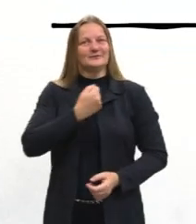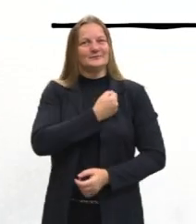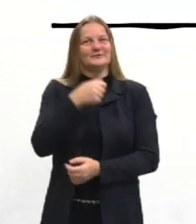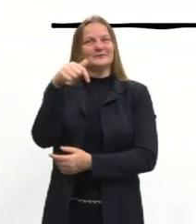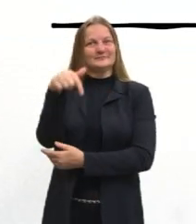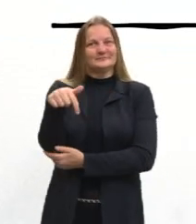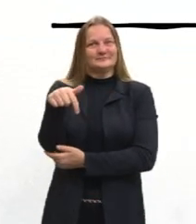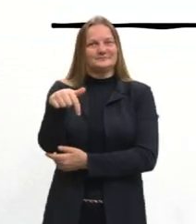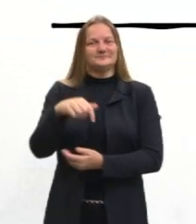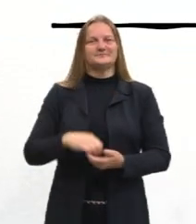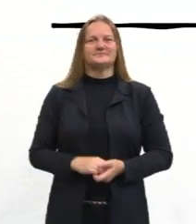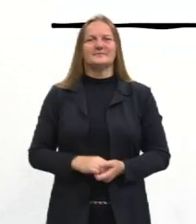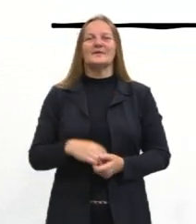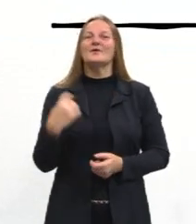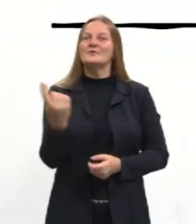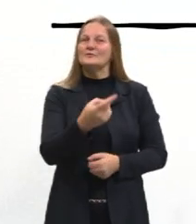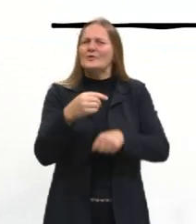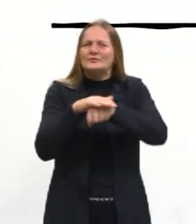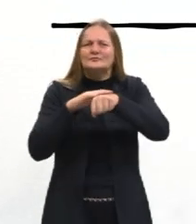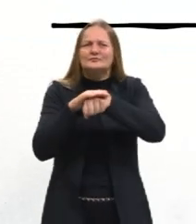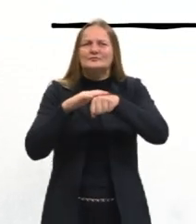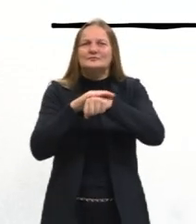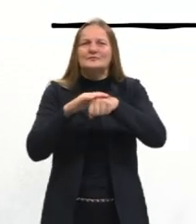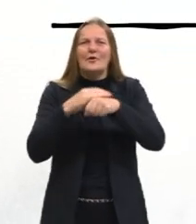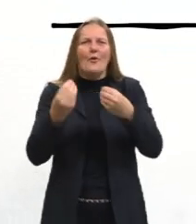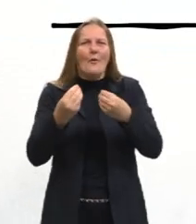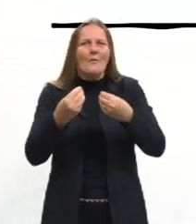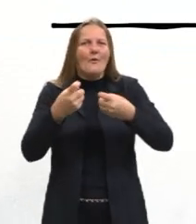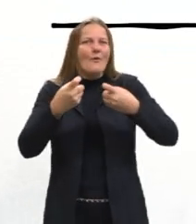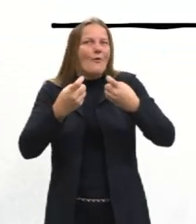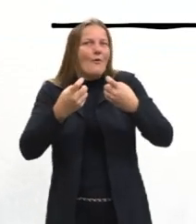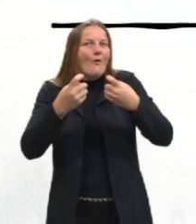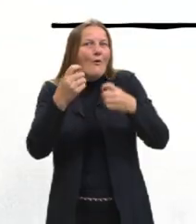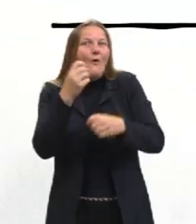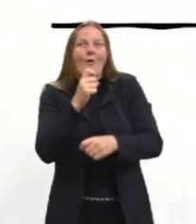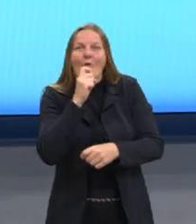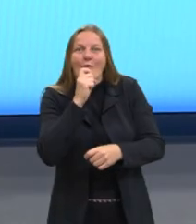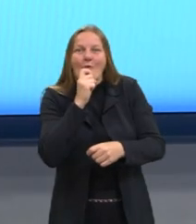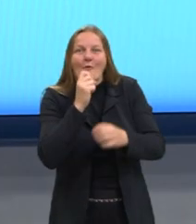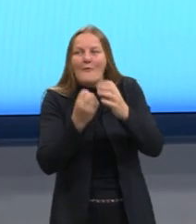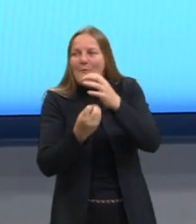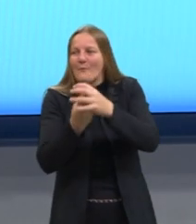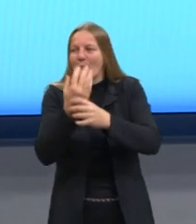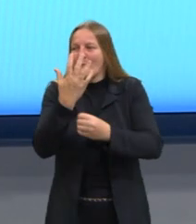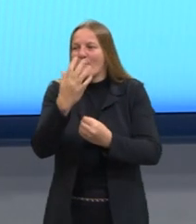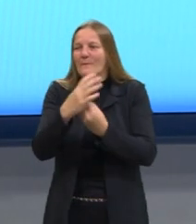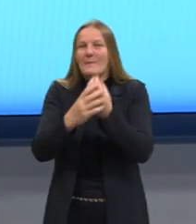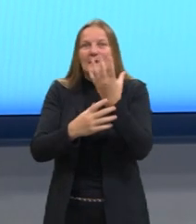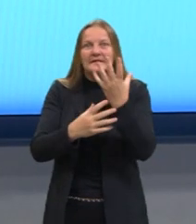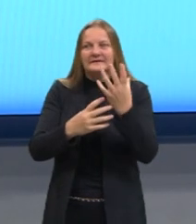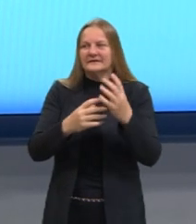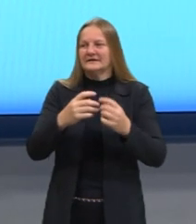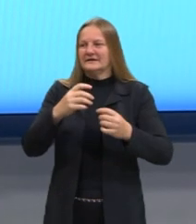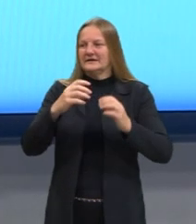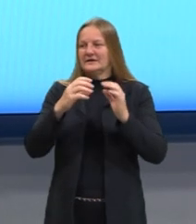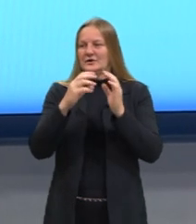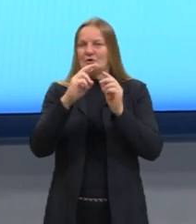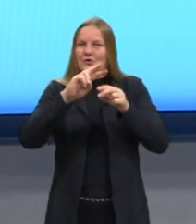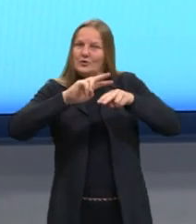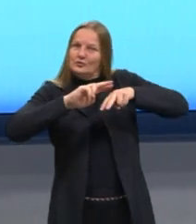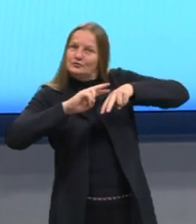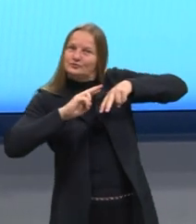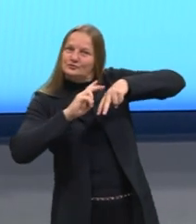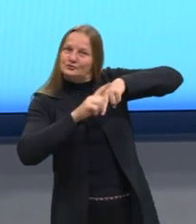7 né E vamos falar sobre o sexo das plantas meu nome é Elenice Pereira Eu sou uma mulher negra de